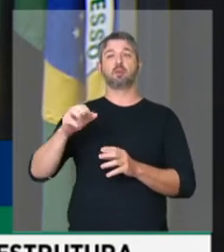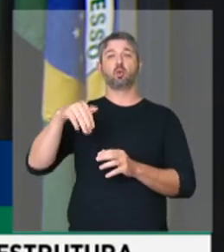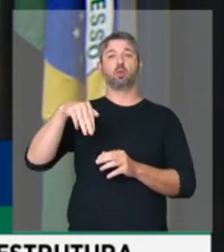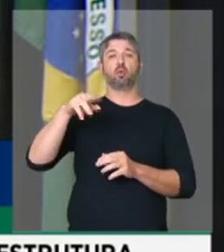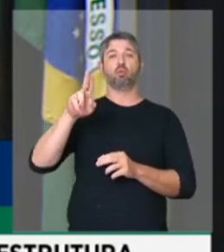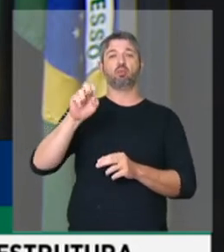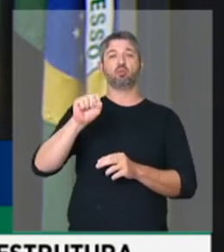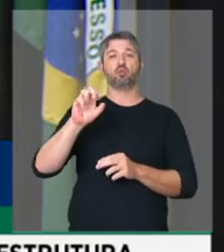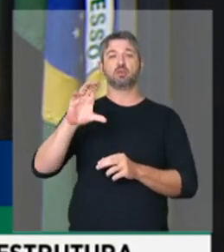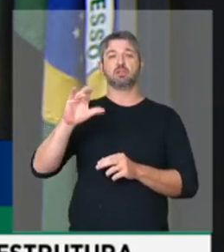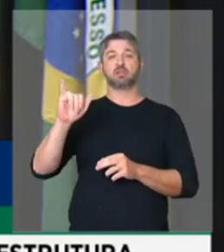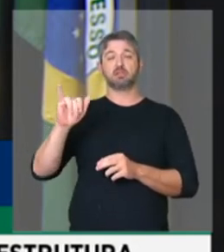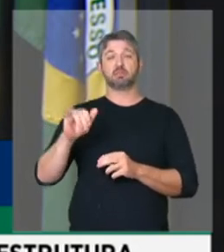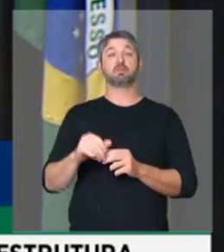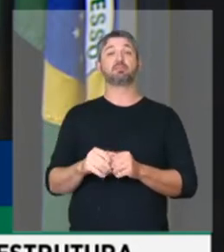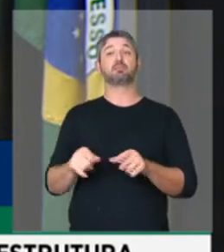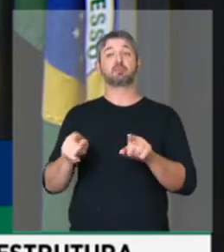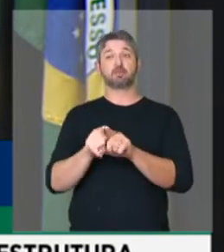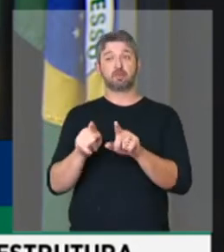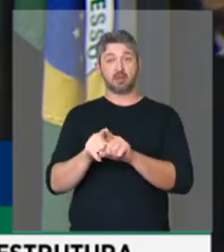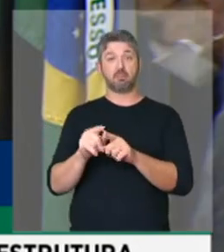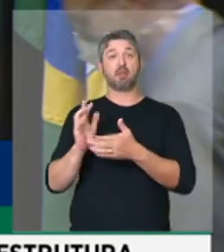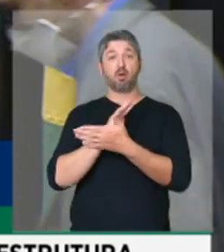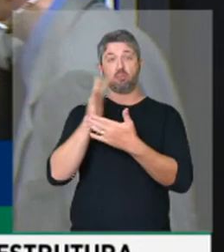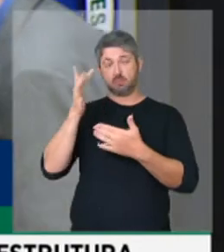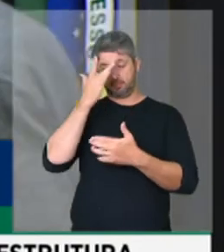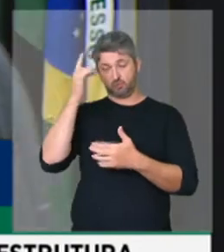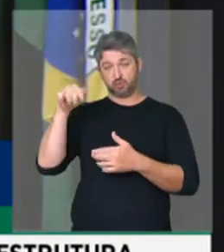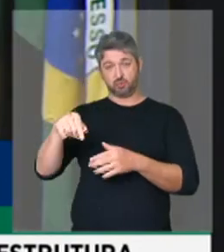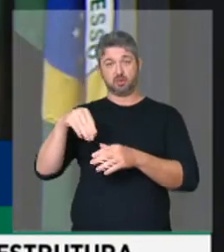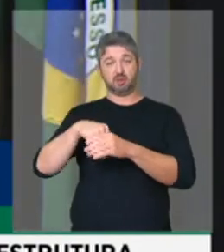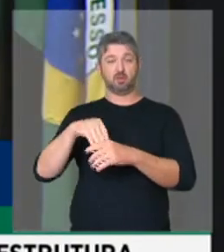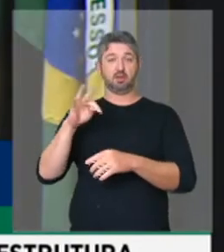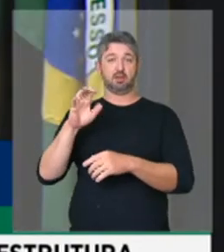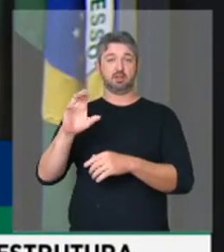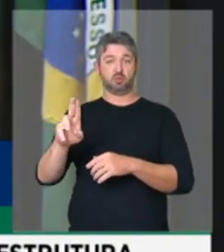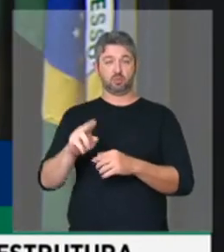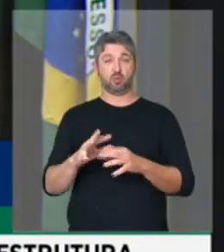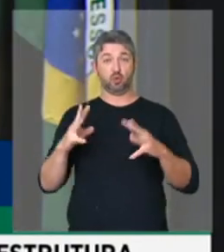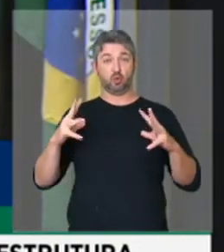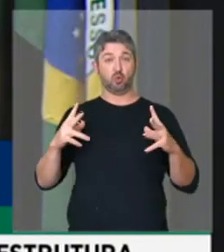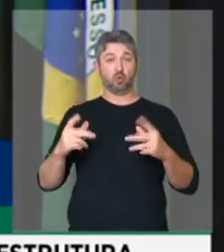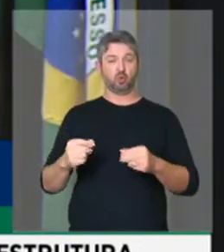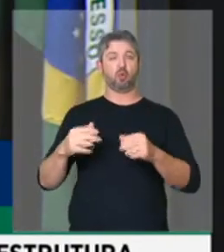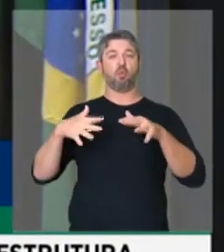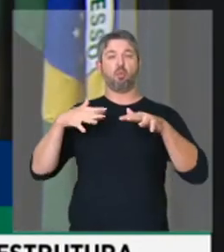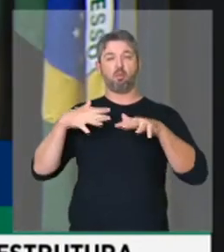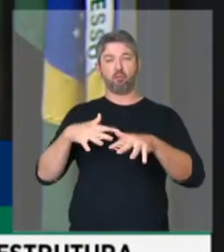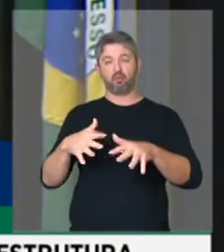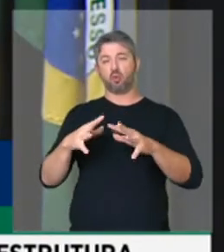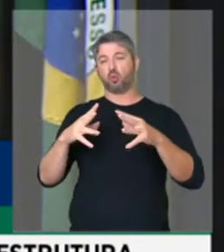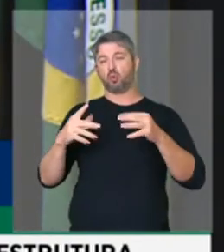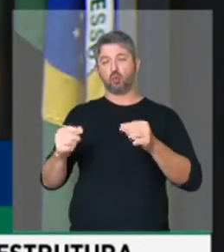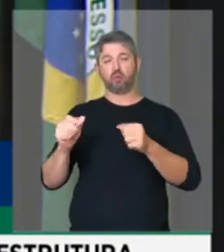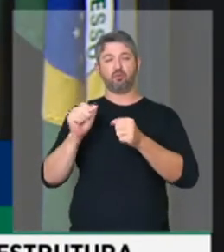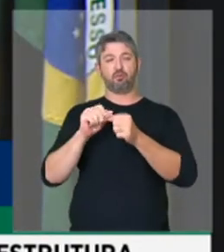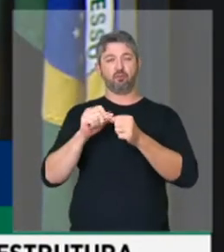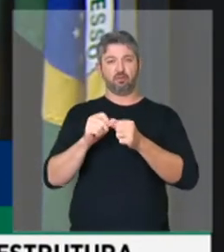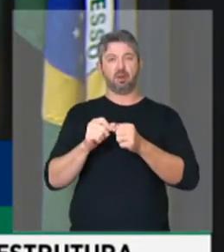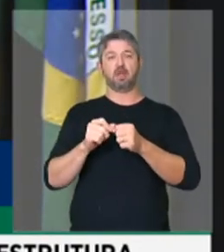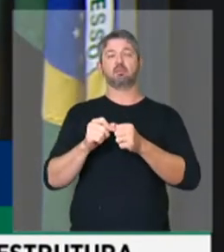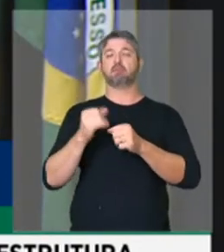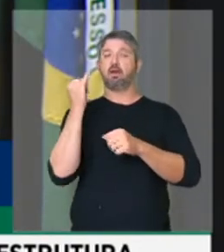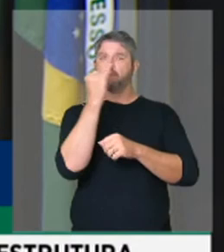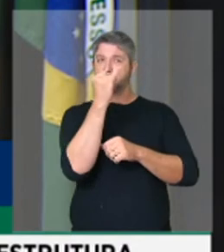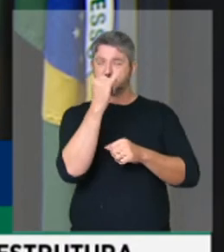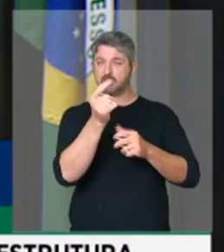e alguns membros daquela corte. Todos os movimentos acompanhados e informados ao Poder